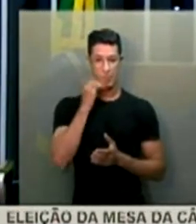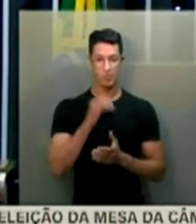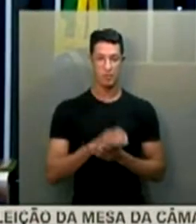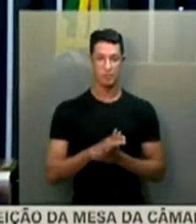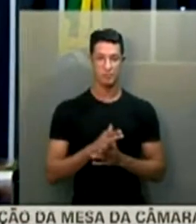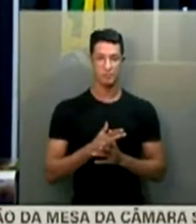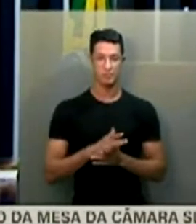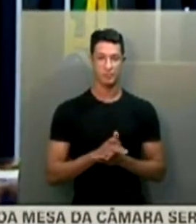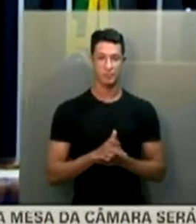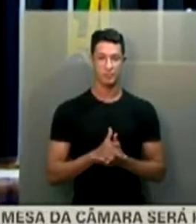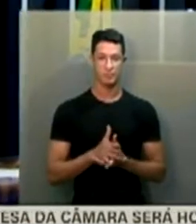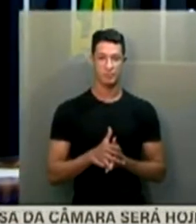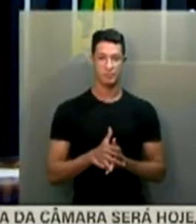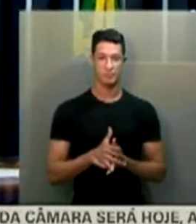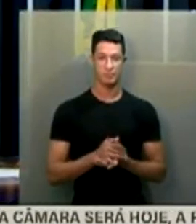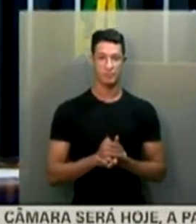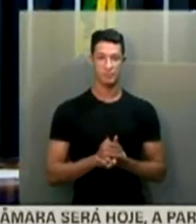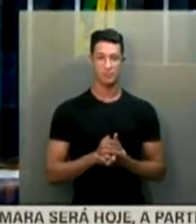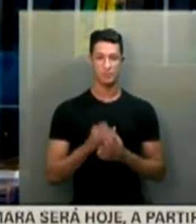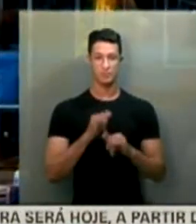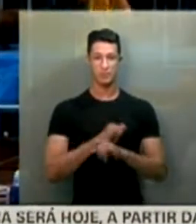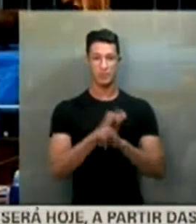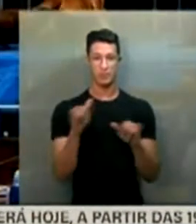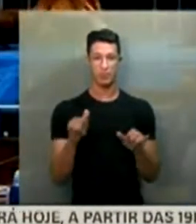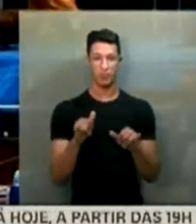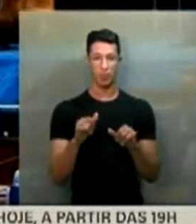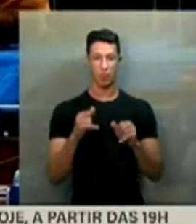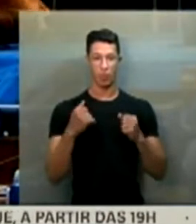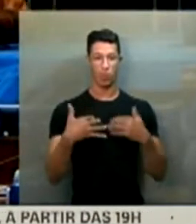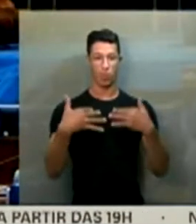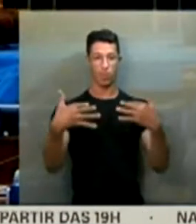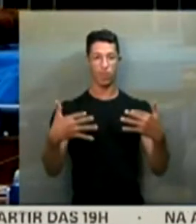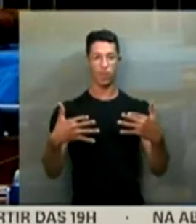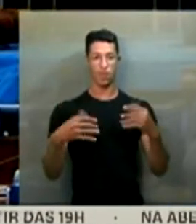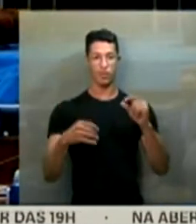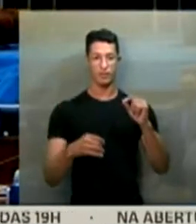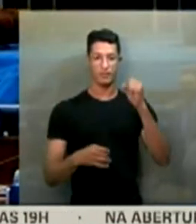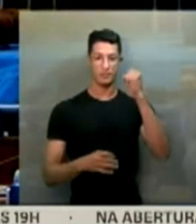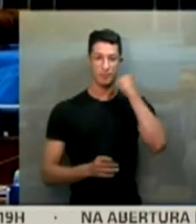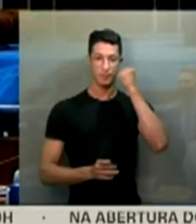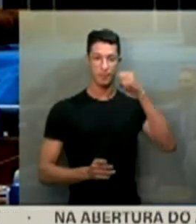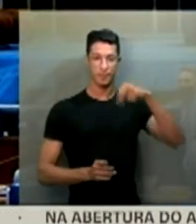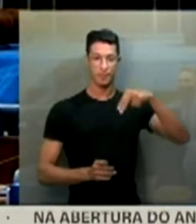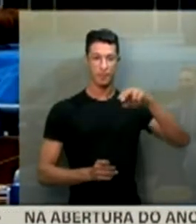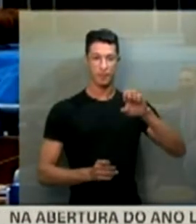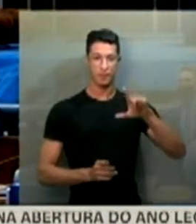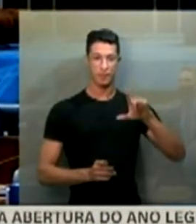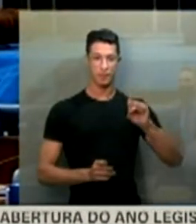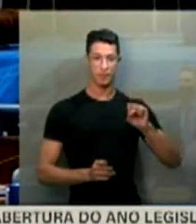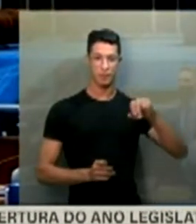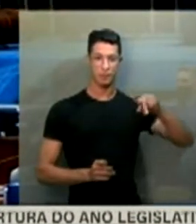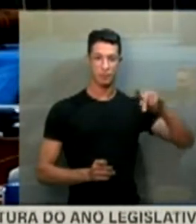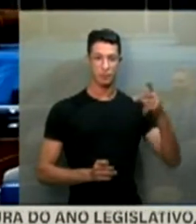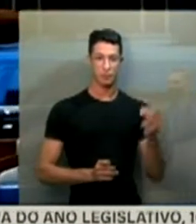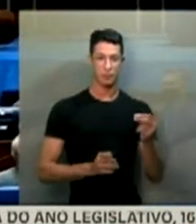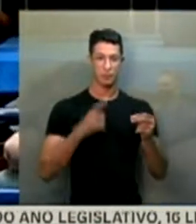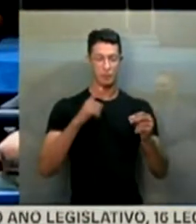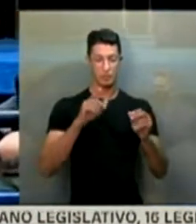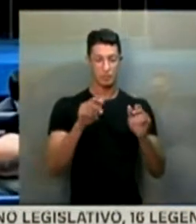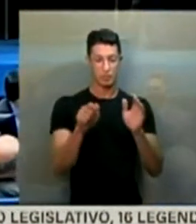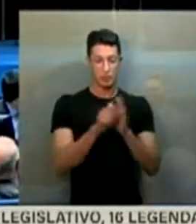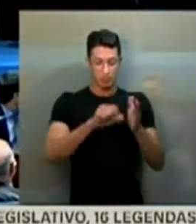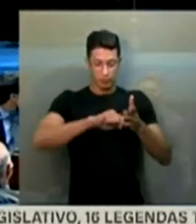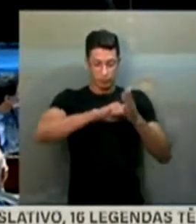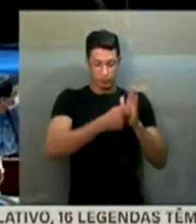Para que seja... Informo o plenário, o senador Nelsinho Tradi trouxe a urna ainda lacrada,